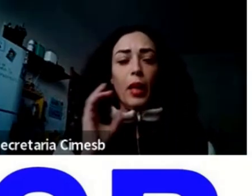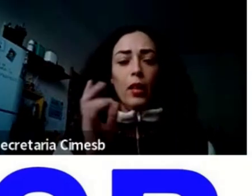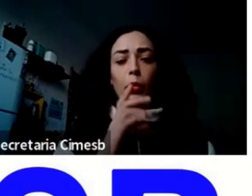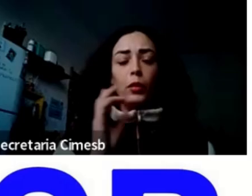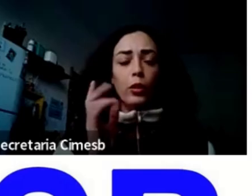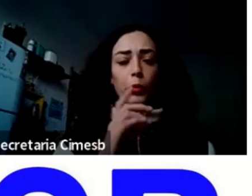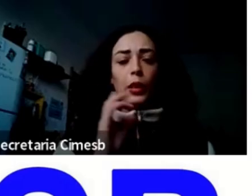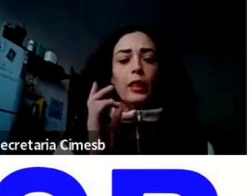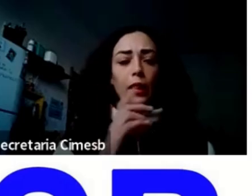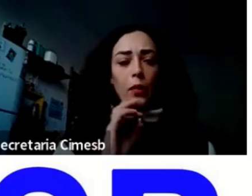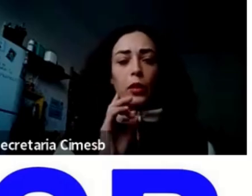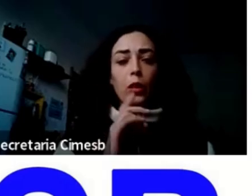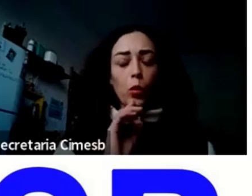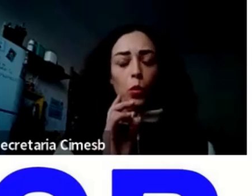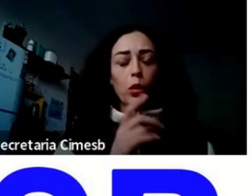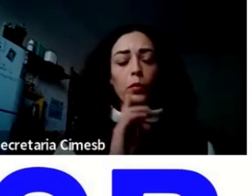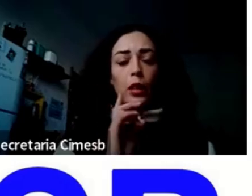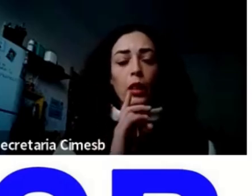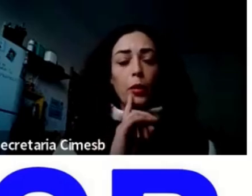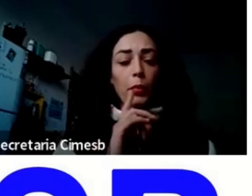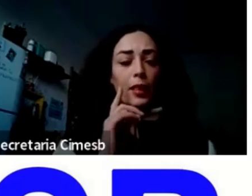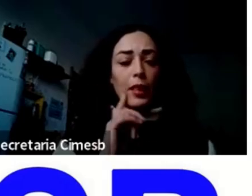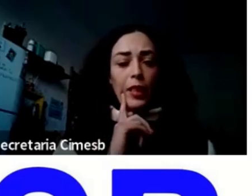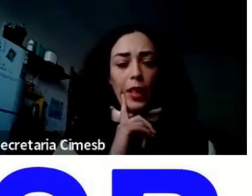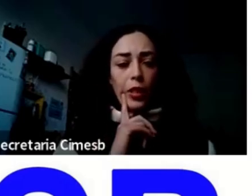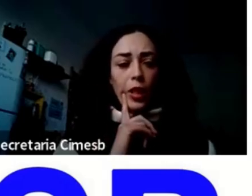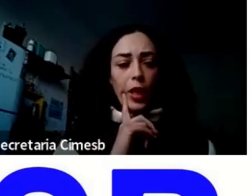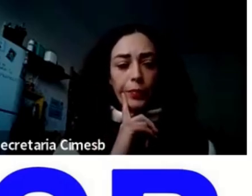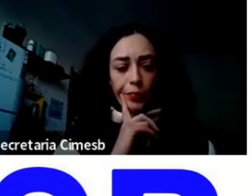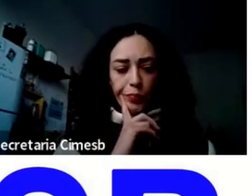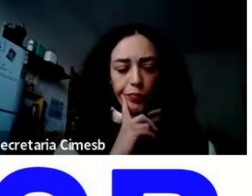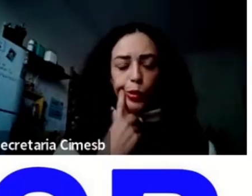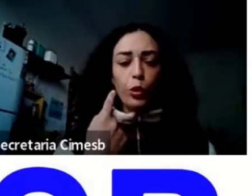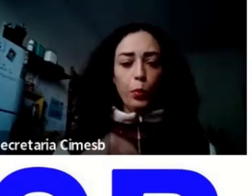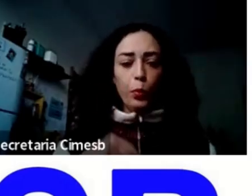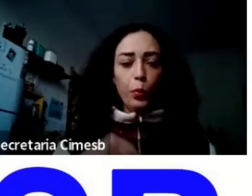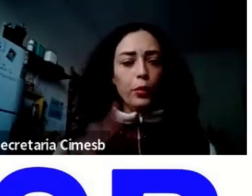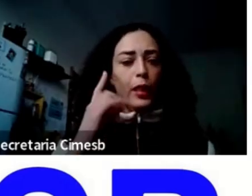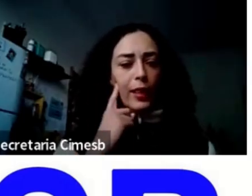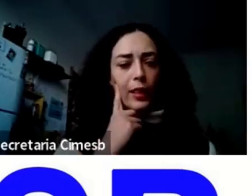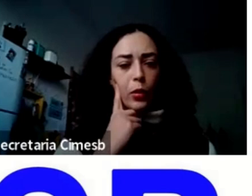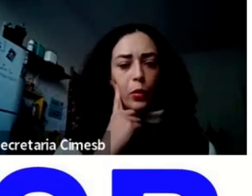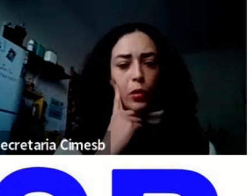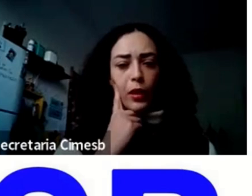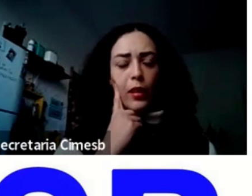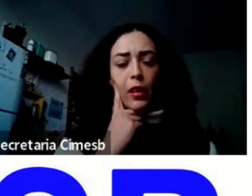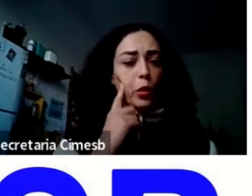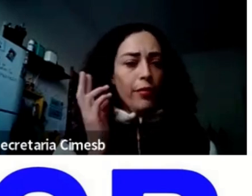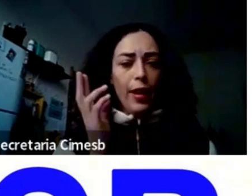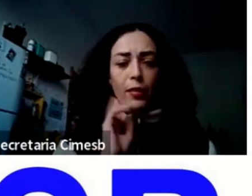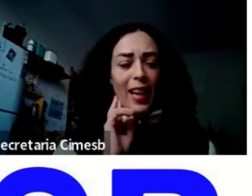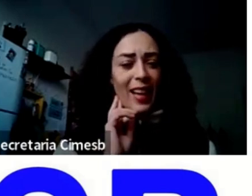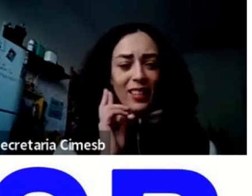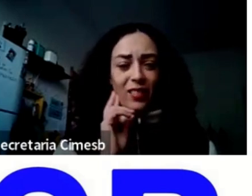né? O barulho de ambulância, tem uns que escutam. Por mais que seja o surdo profundo, eles ainda escutam.